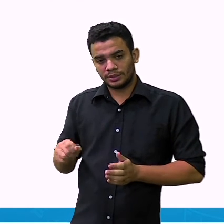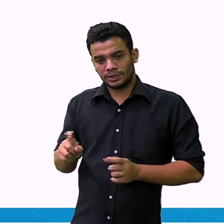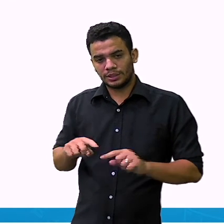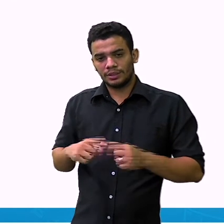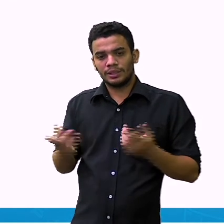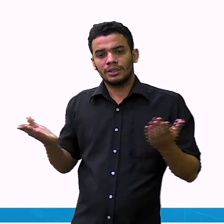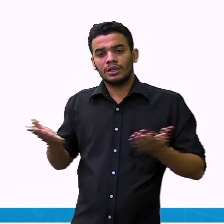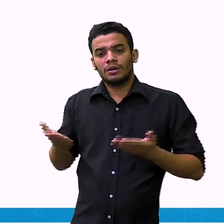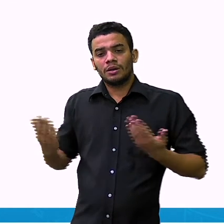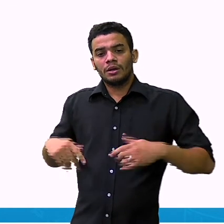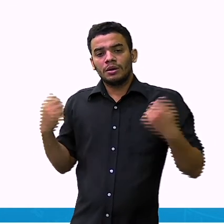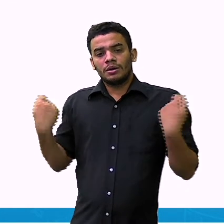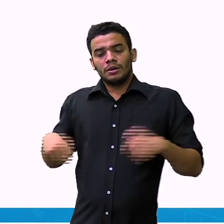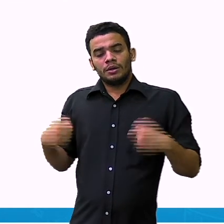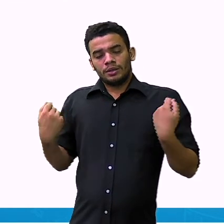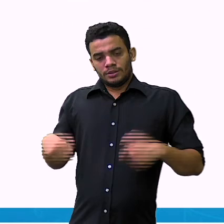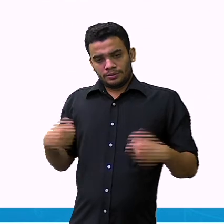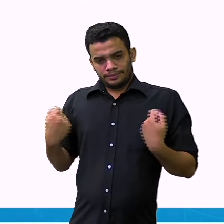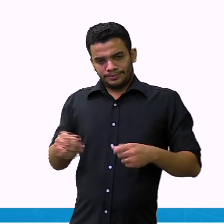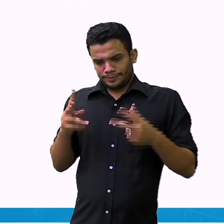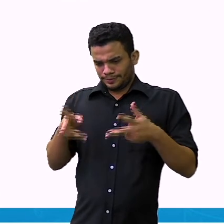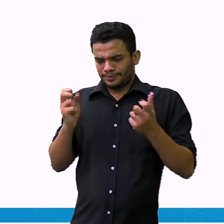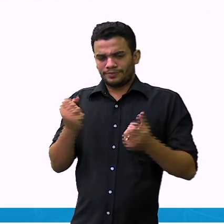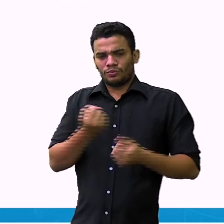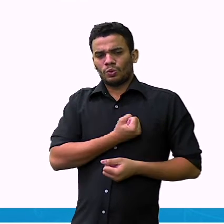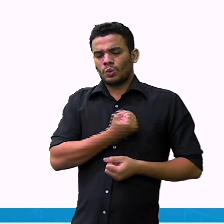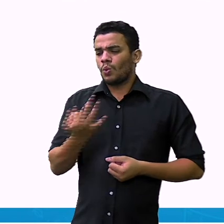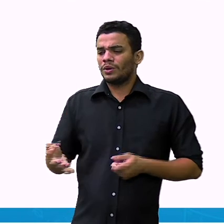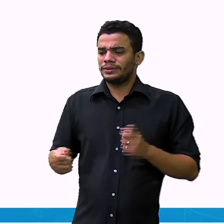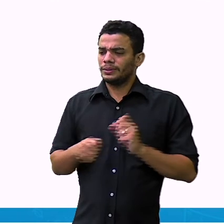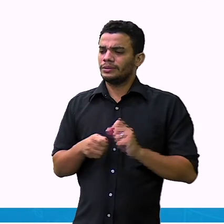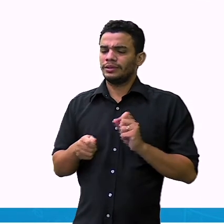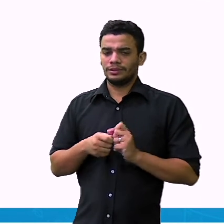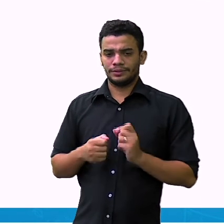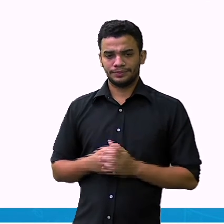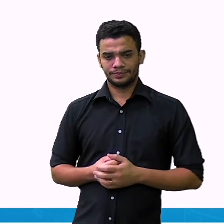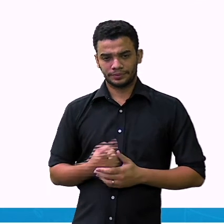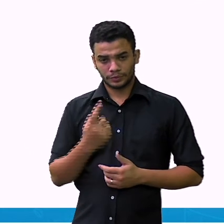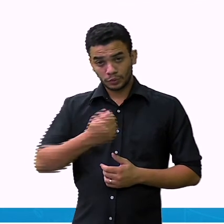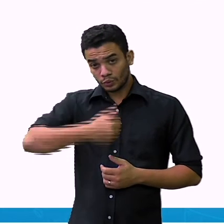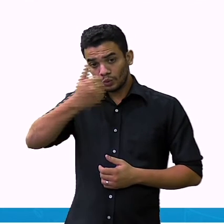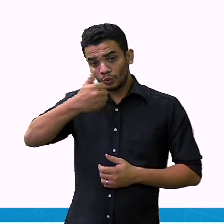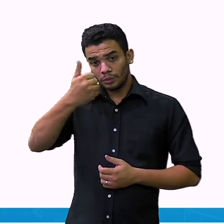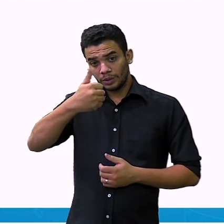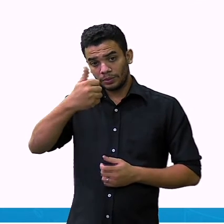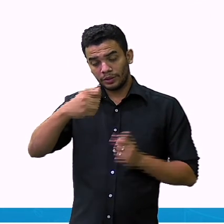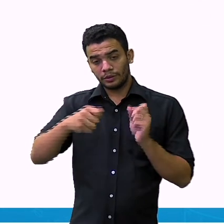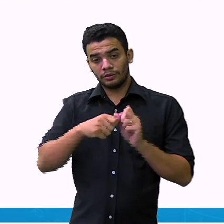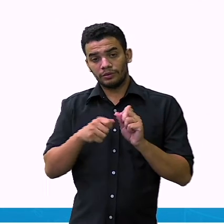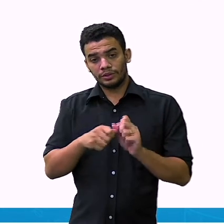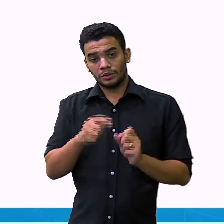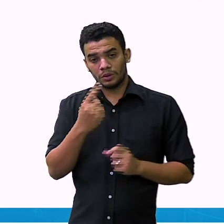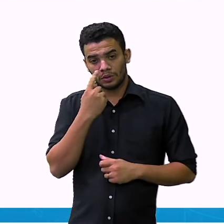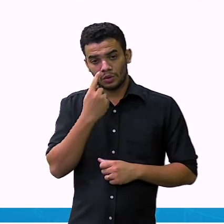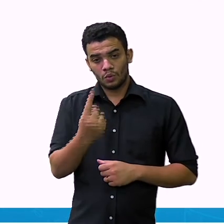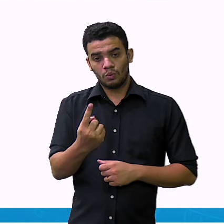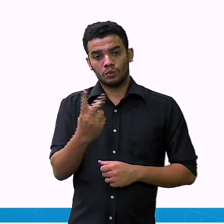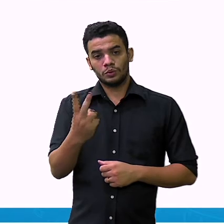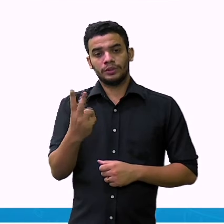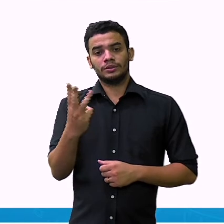que cada um desses produziram. Então, Manuel, vamos contar comigo?